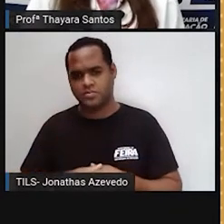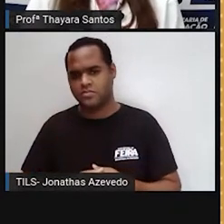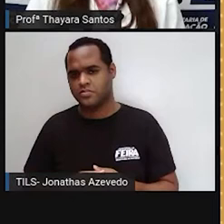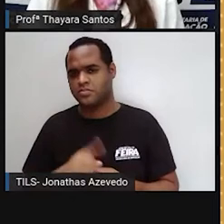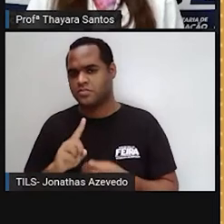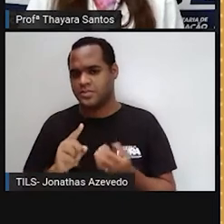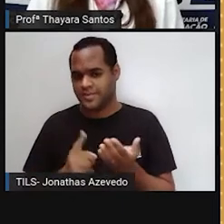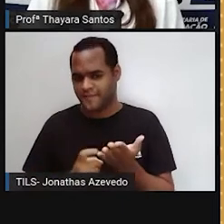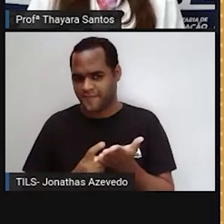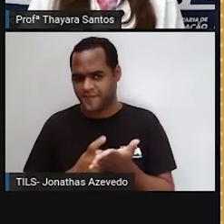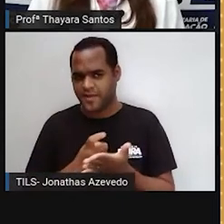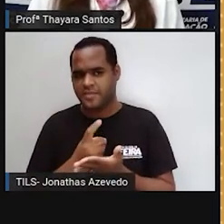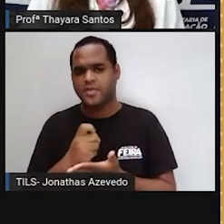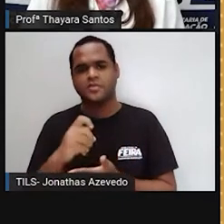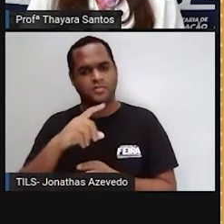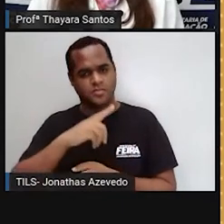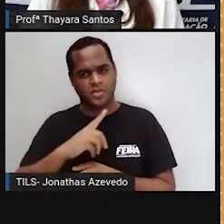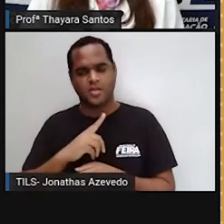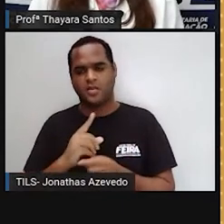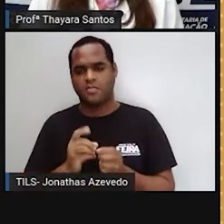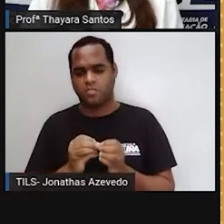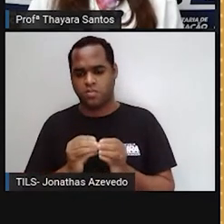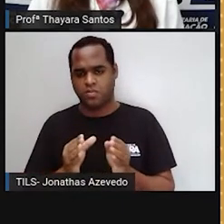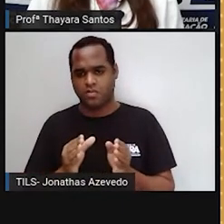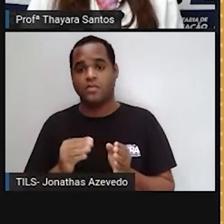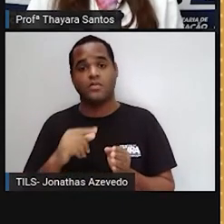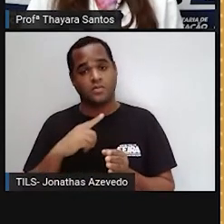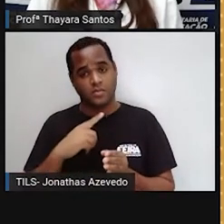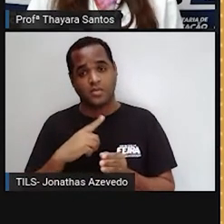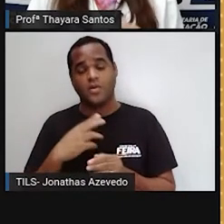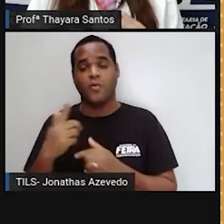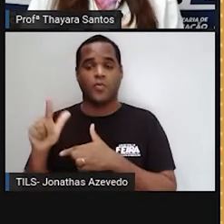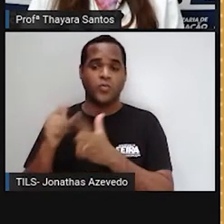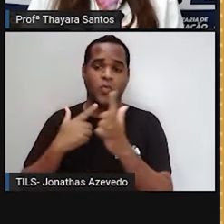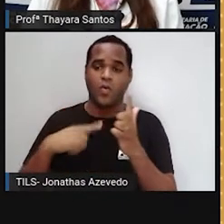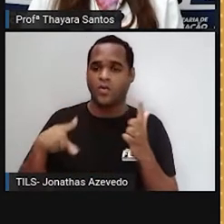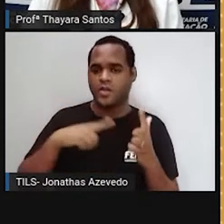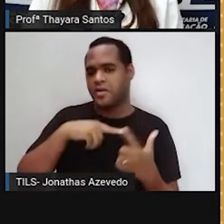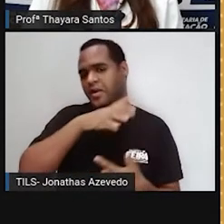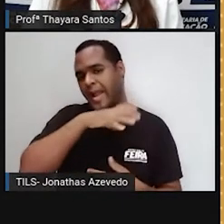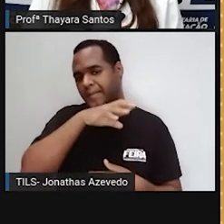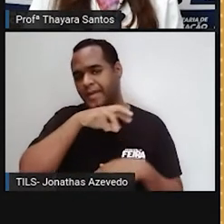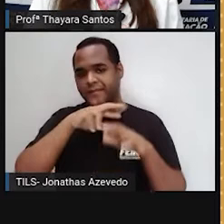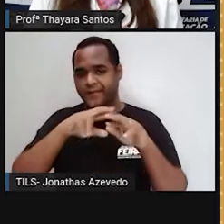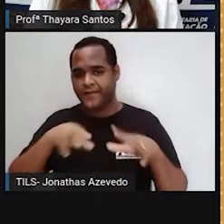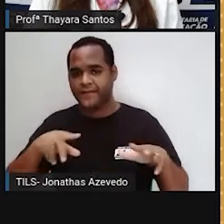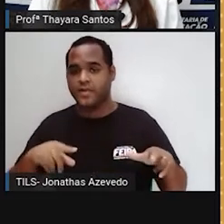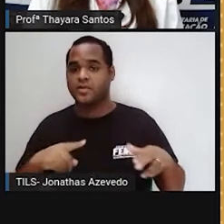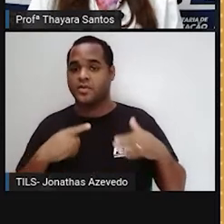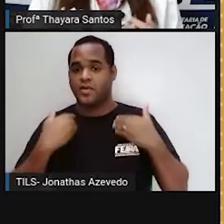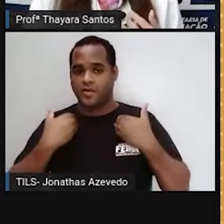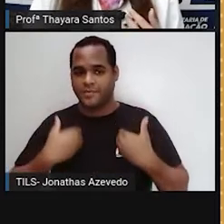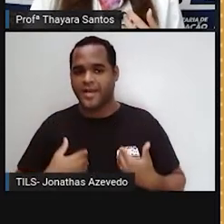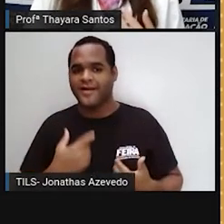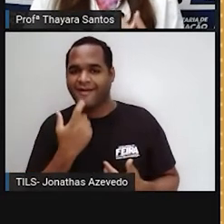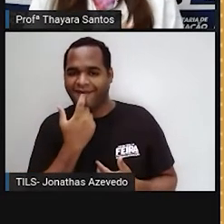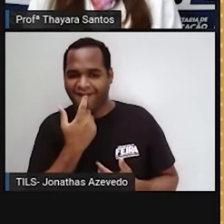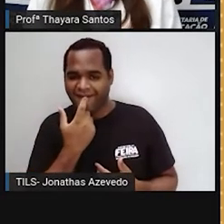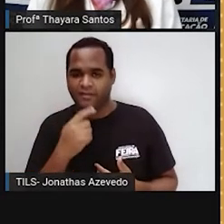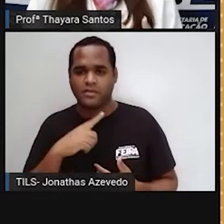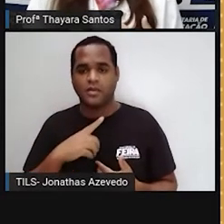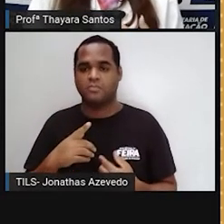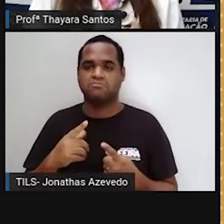de vermes também fazem esse tipo de reprodução. E também alguns animais vertebrados conseguem fazer. Algumas espécies